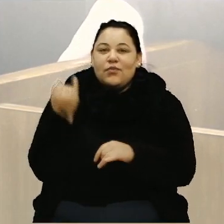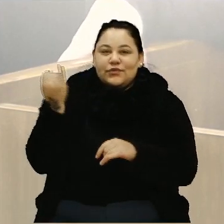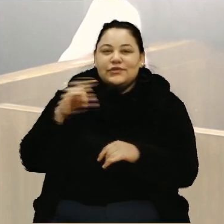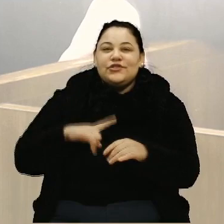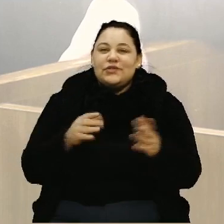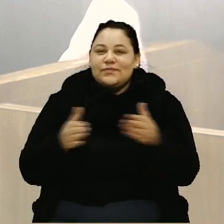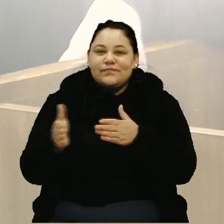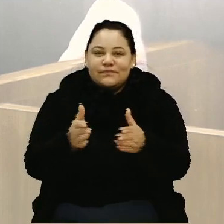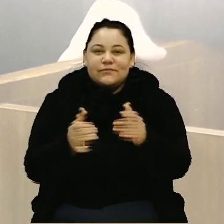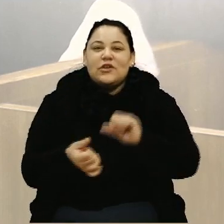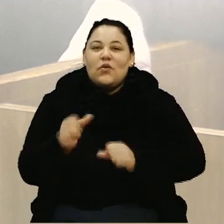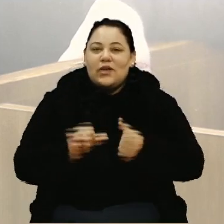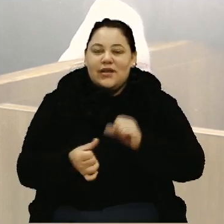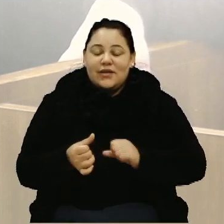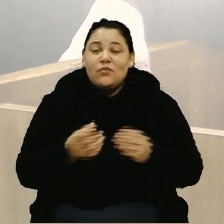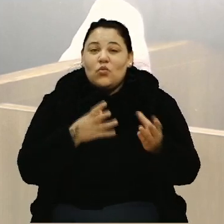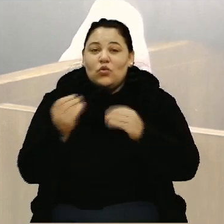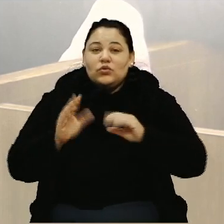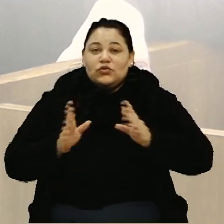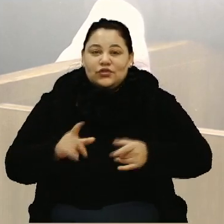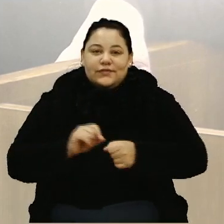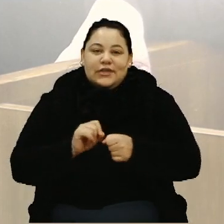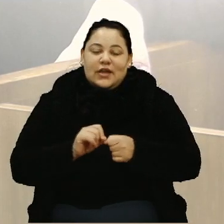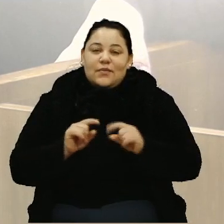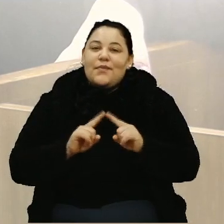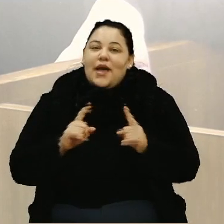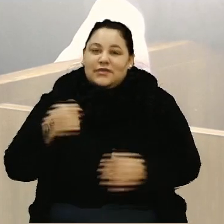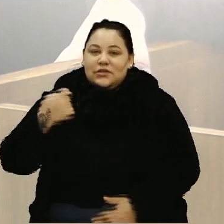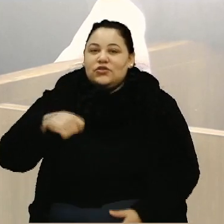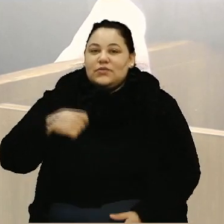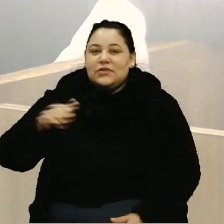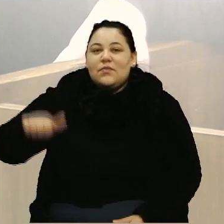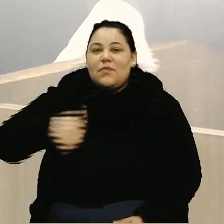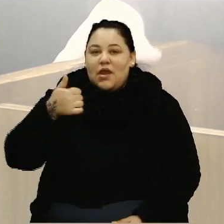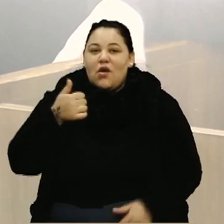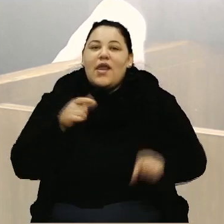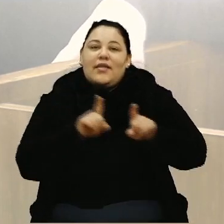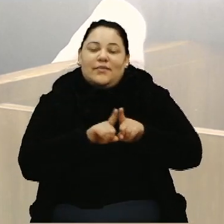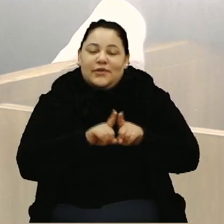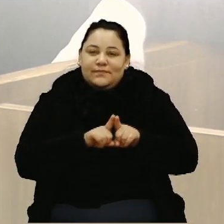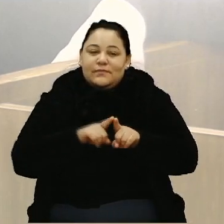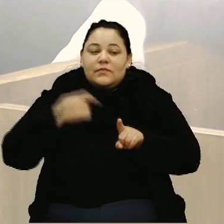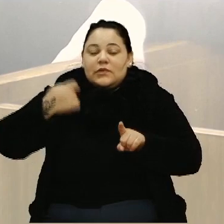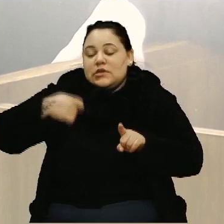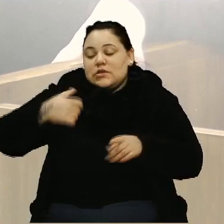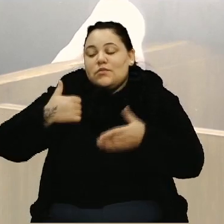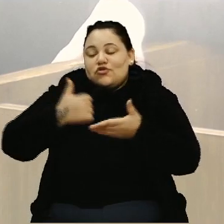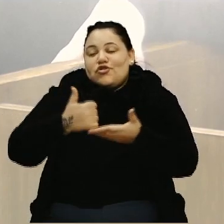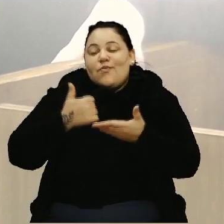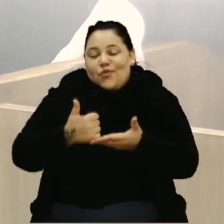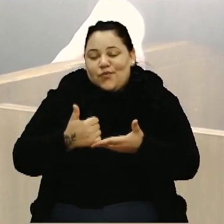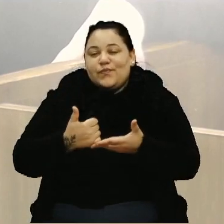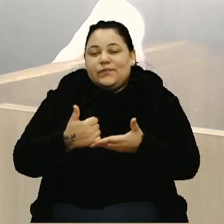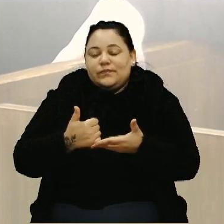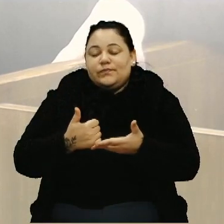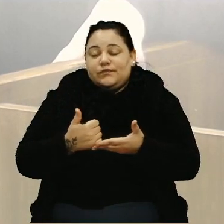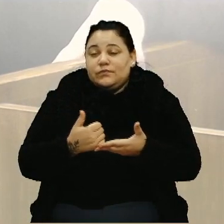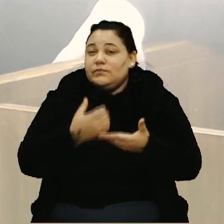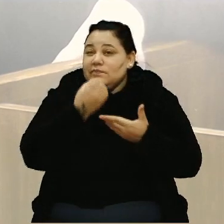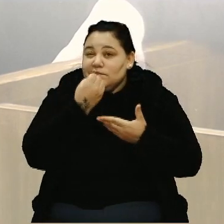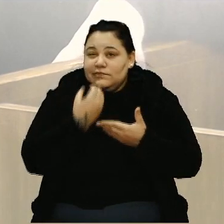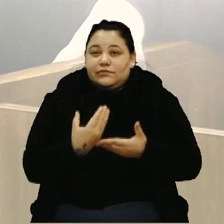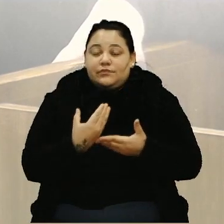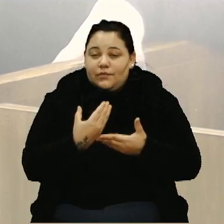vocês. Muito já foi feito de estradas, mas precisamos ainda mais. Precisamos de apoio. E que bom a bancada